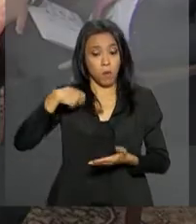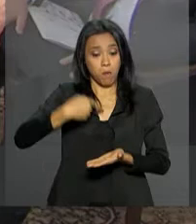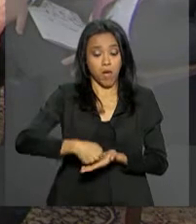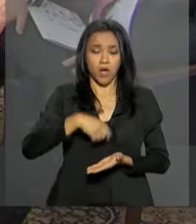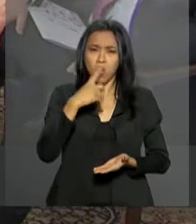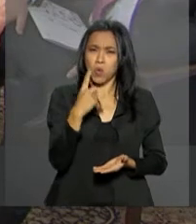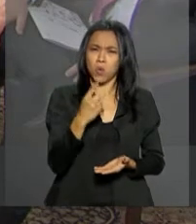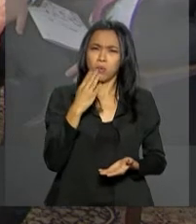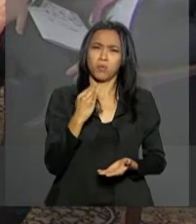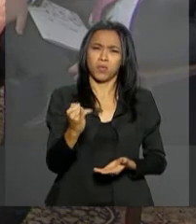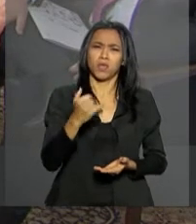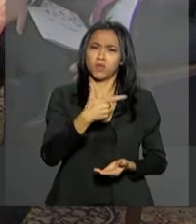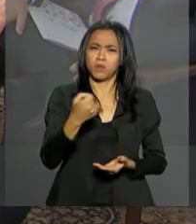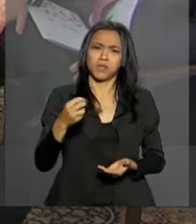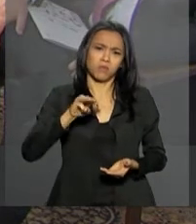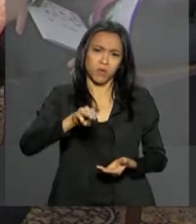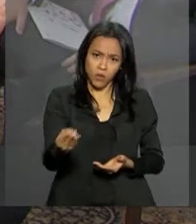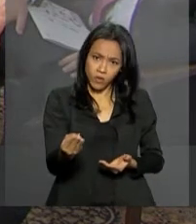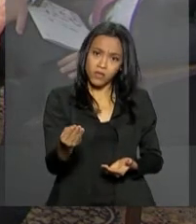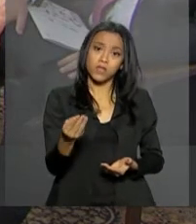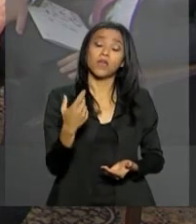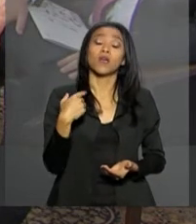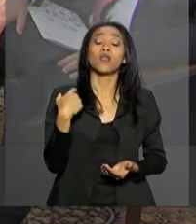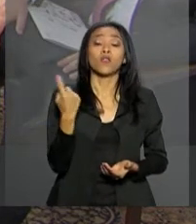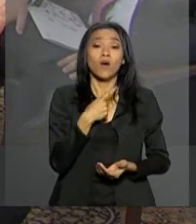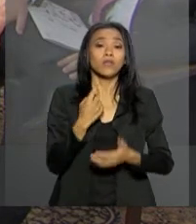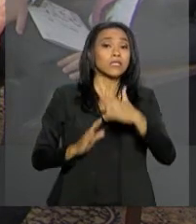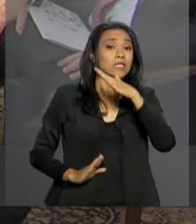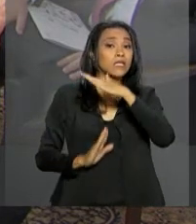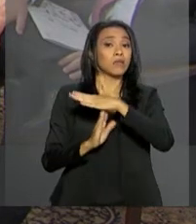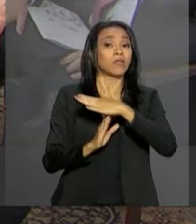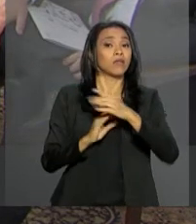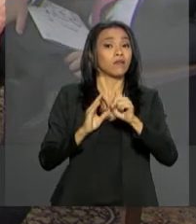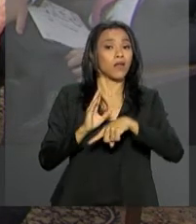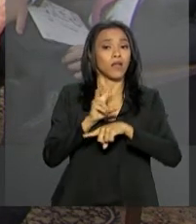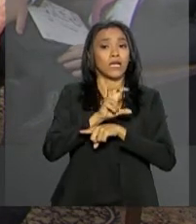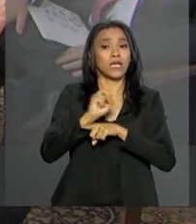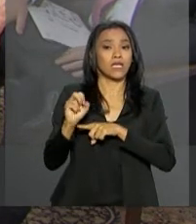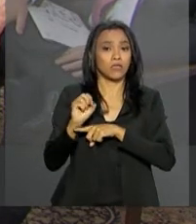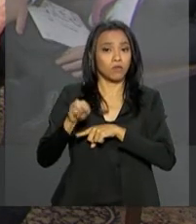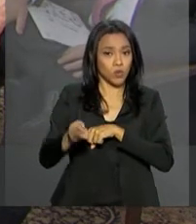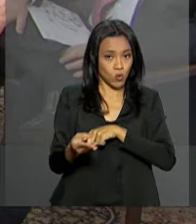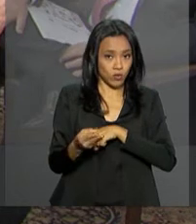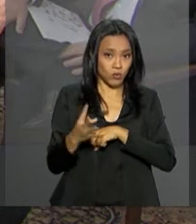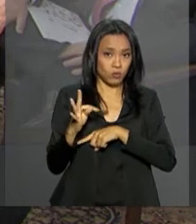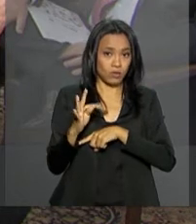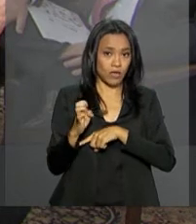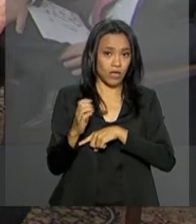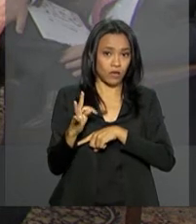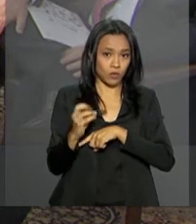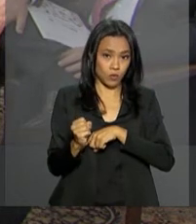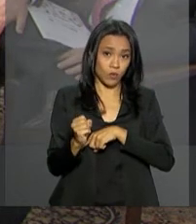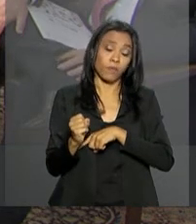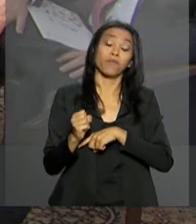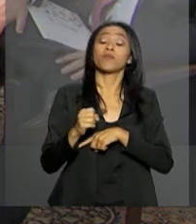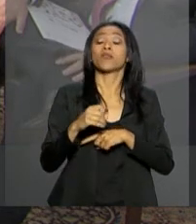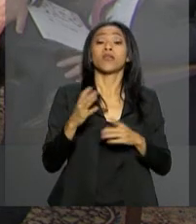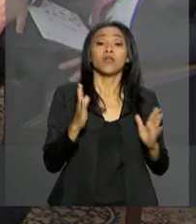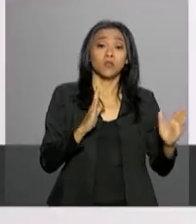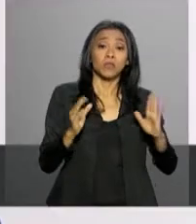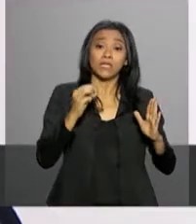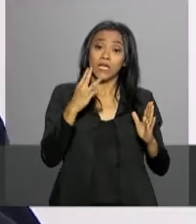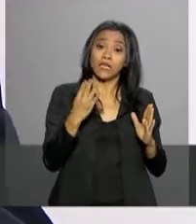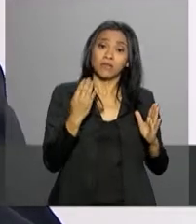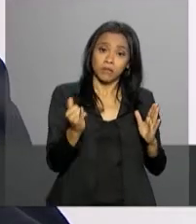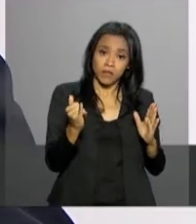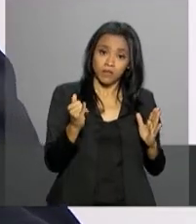por mês mais ou menos nós fixamos um teto que era o teto de 500 milhões isto significou que naquele 6 63 bilhões de